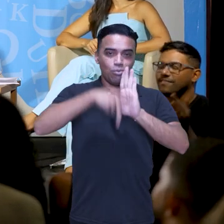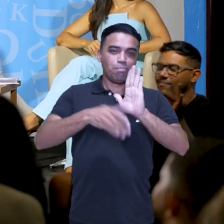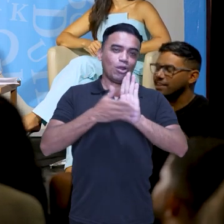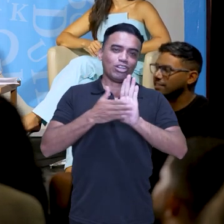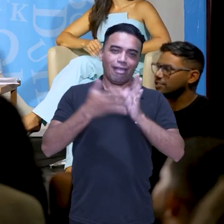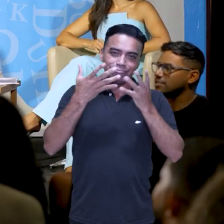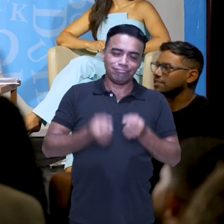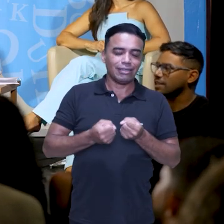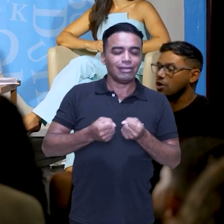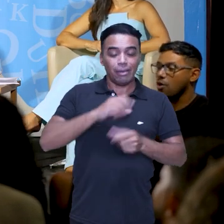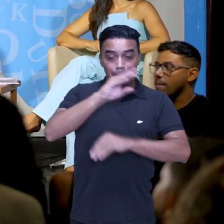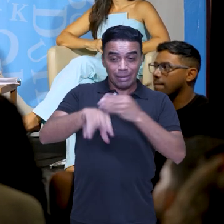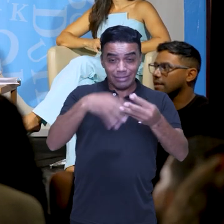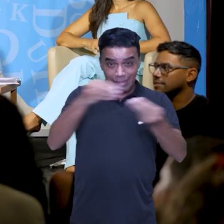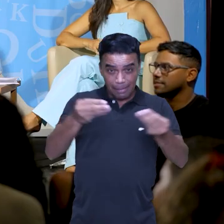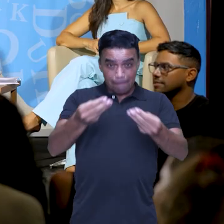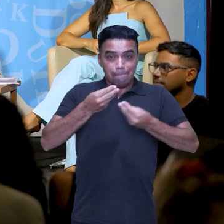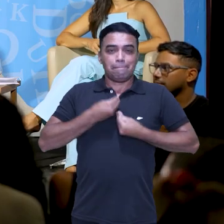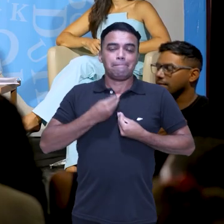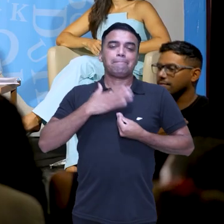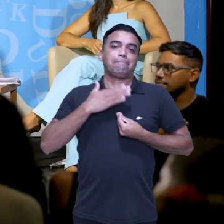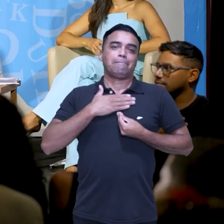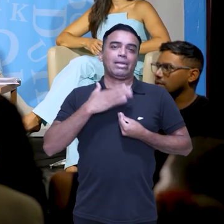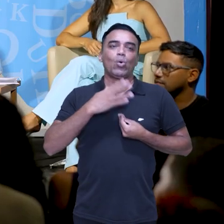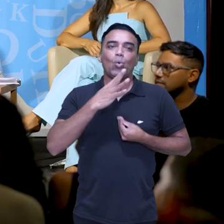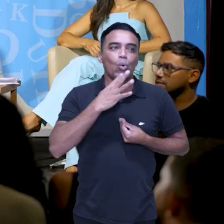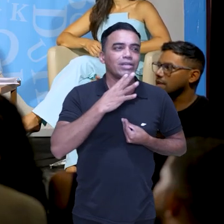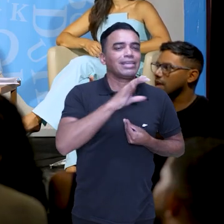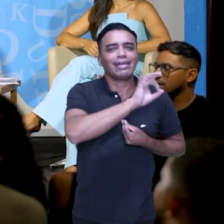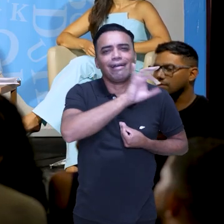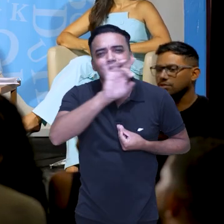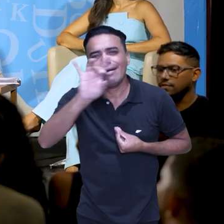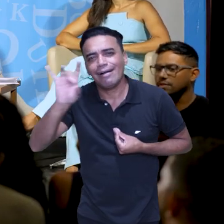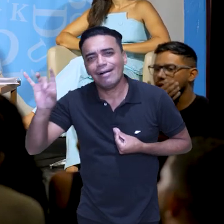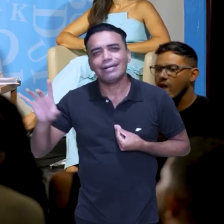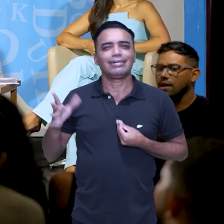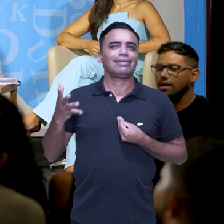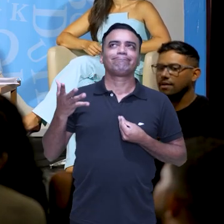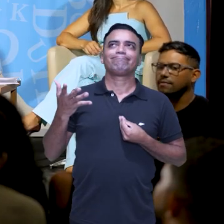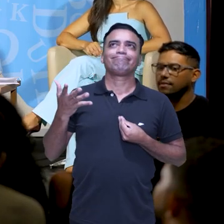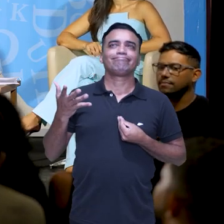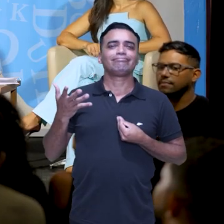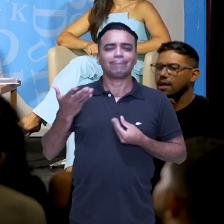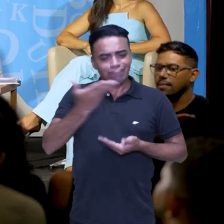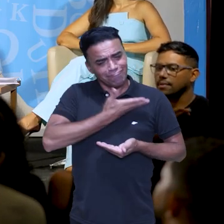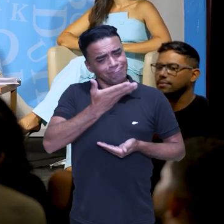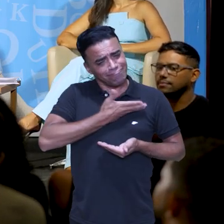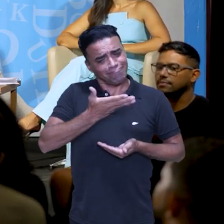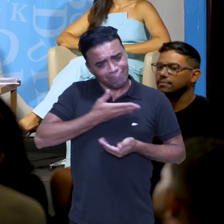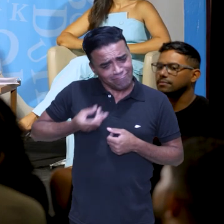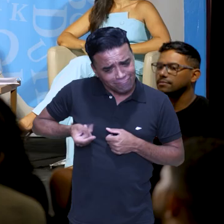e dizer que o maior presente foi meu, que conhecer cada um de vocês, que levar vocês como amigos